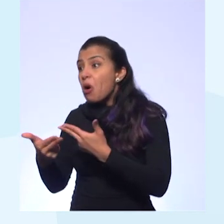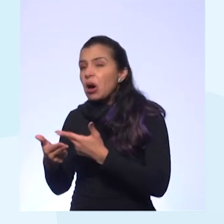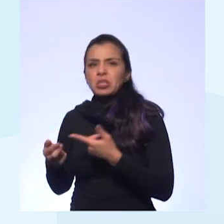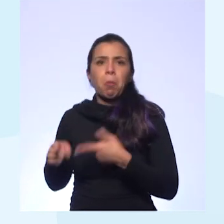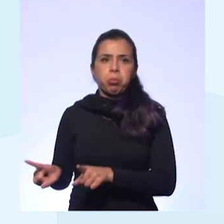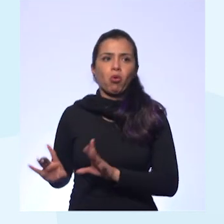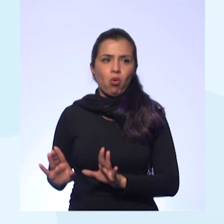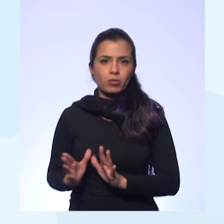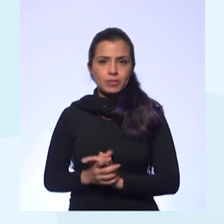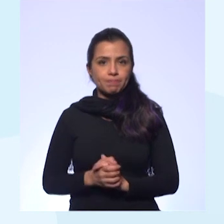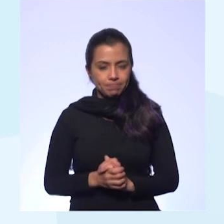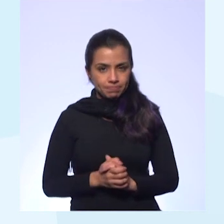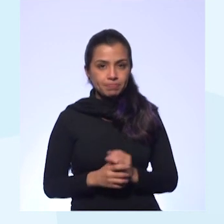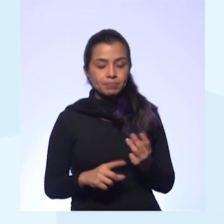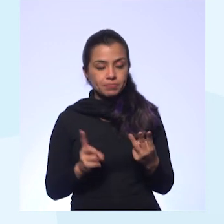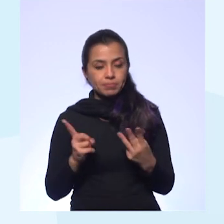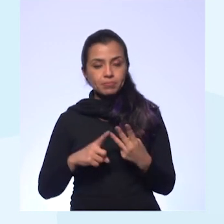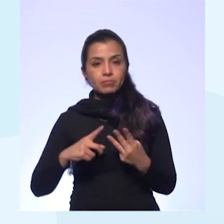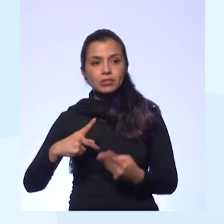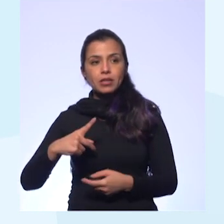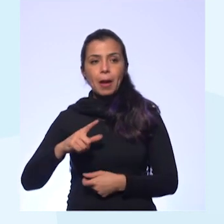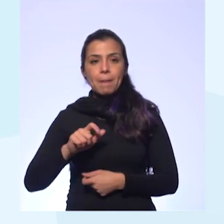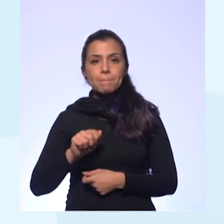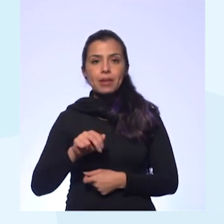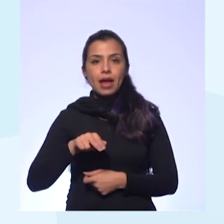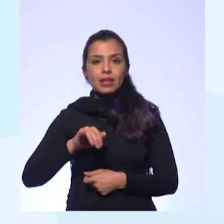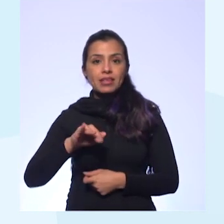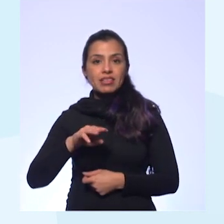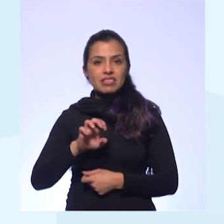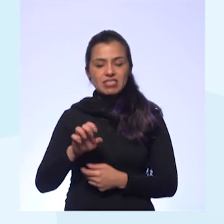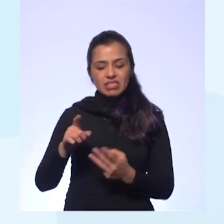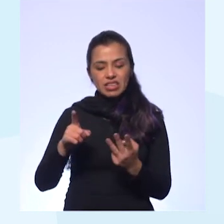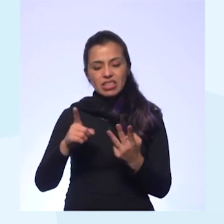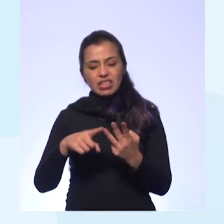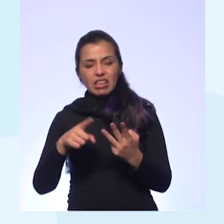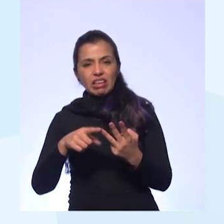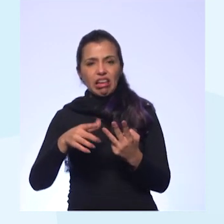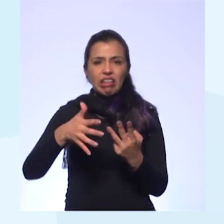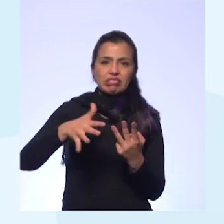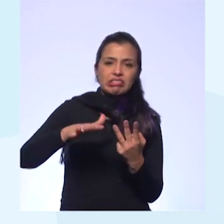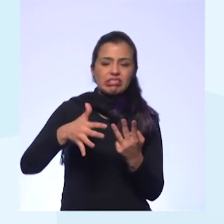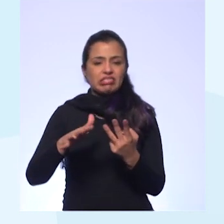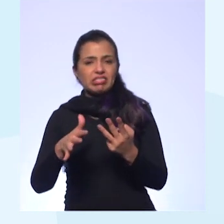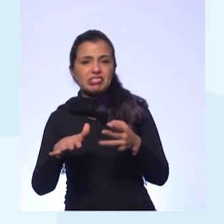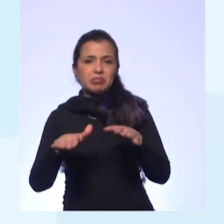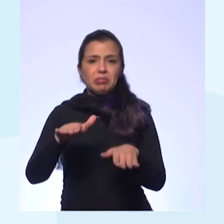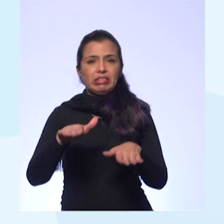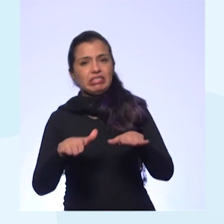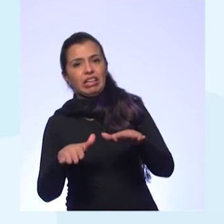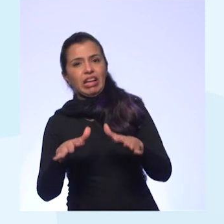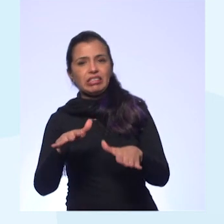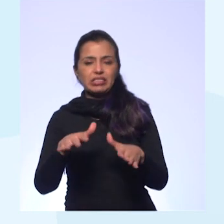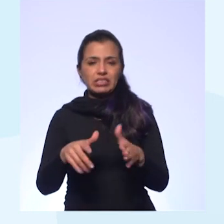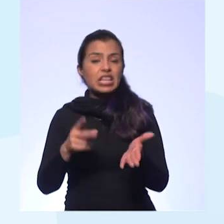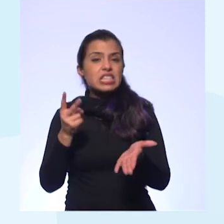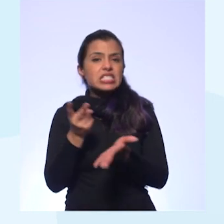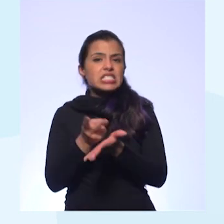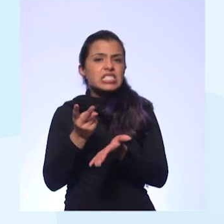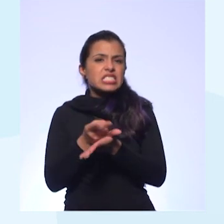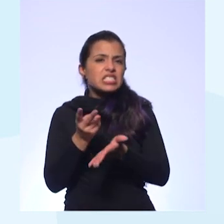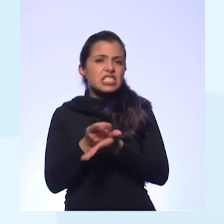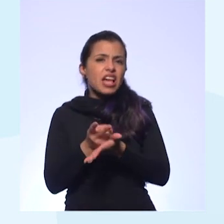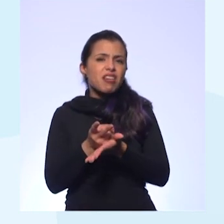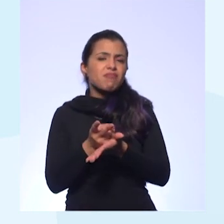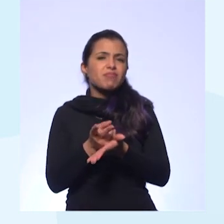a planície, que é o meião indeciso, o povo que fica em cima do muro, né? E eles agem sempre de acordo com os